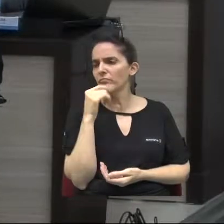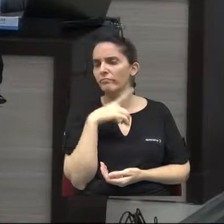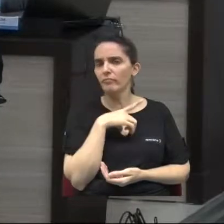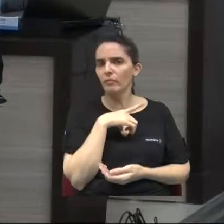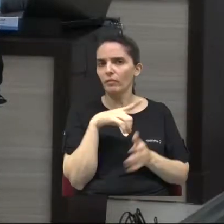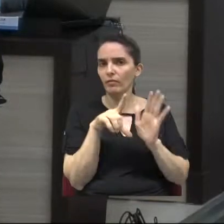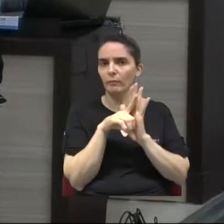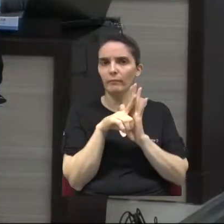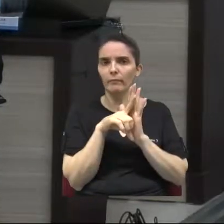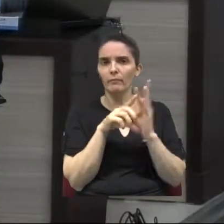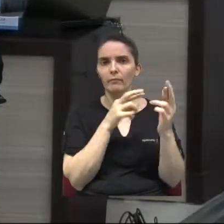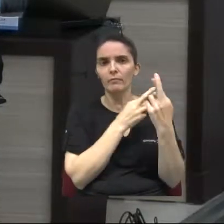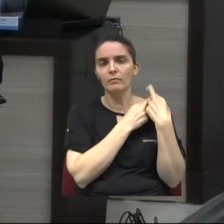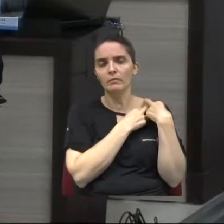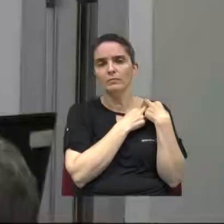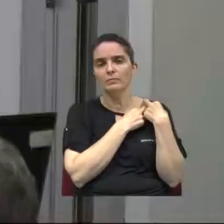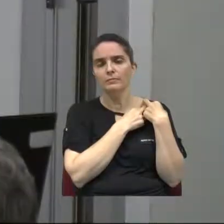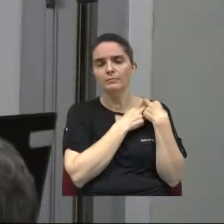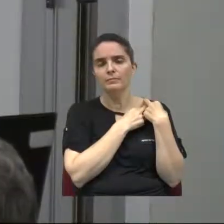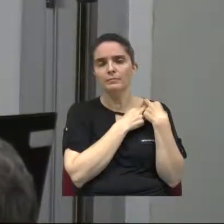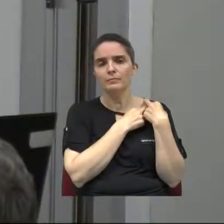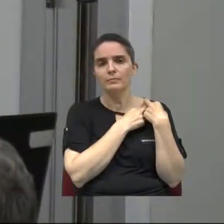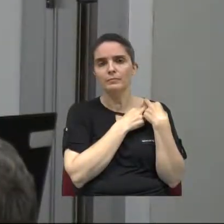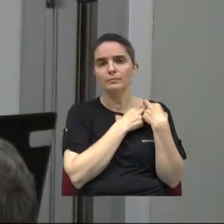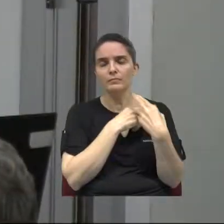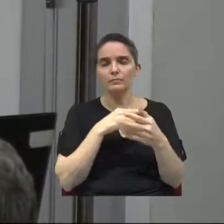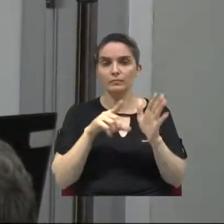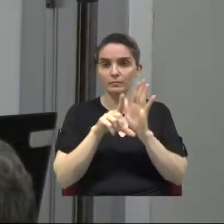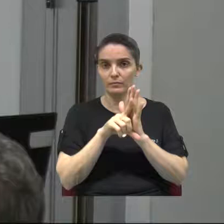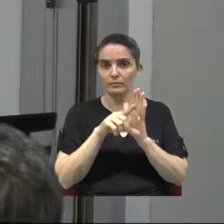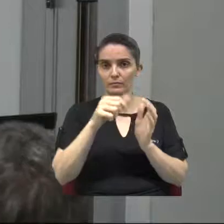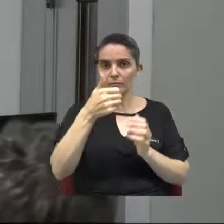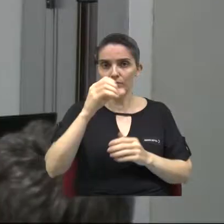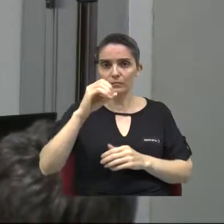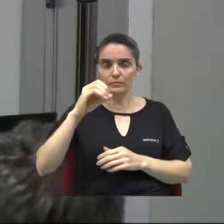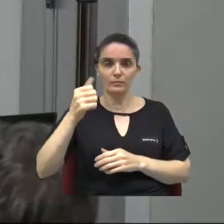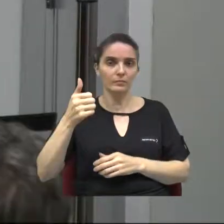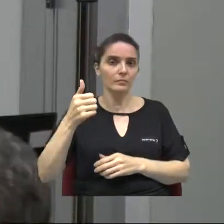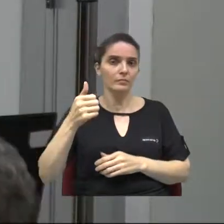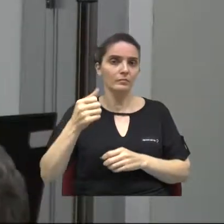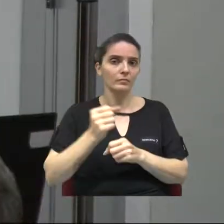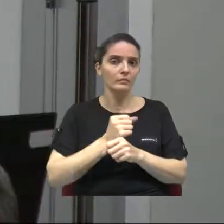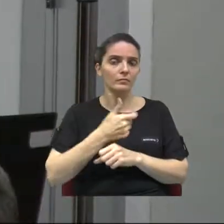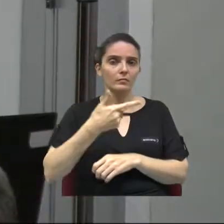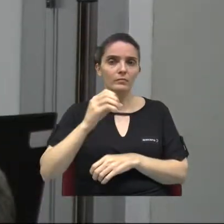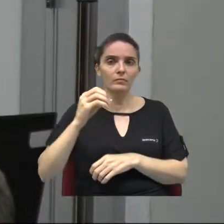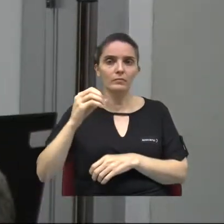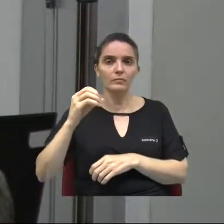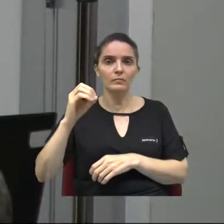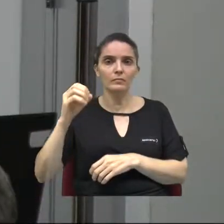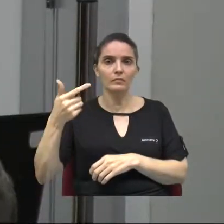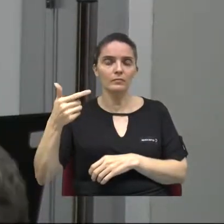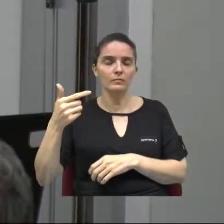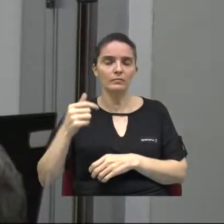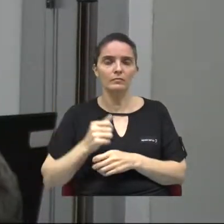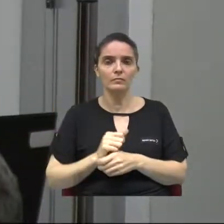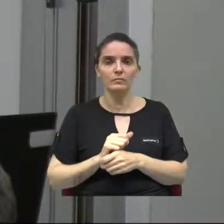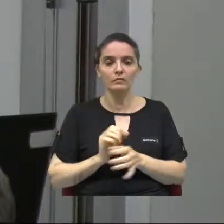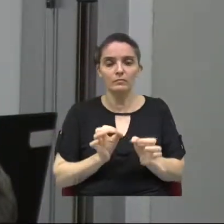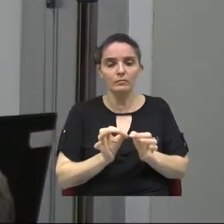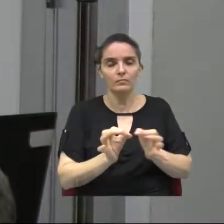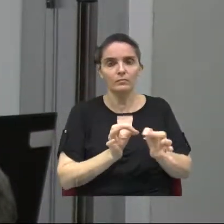de responsabilidade fiscal, Lei 101 do ano 2000, que readequou